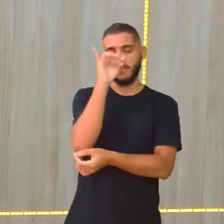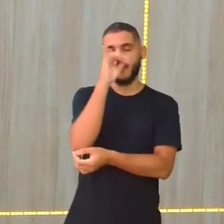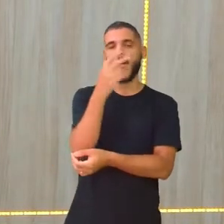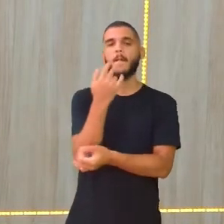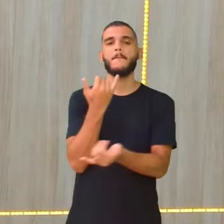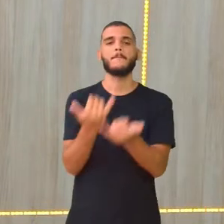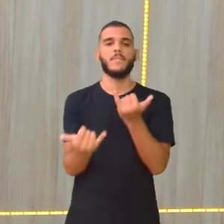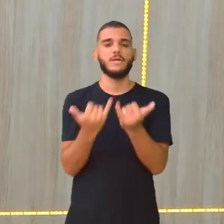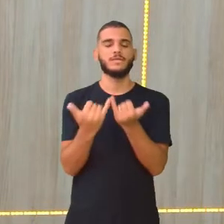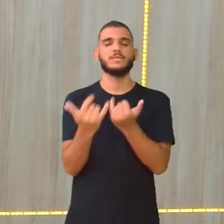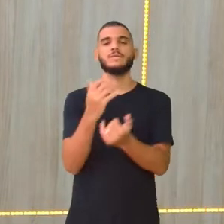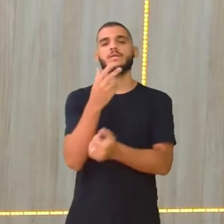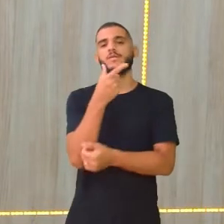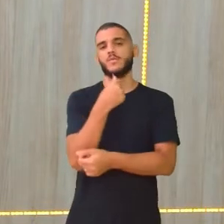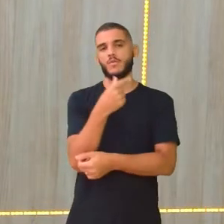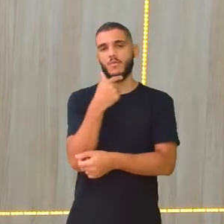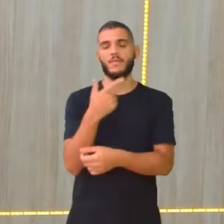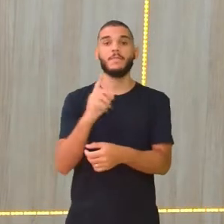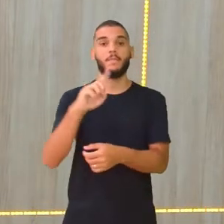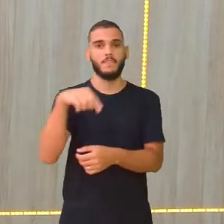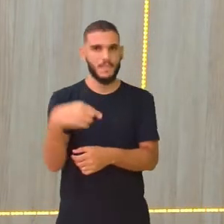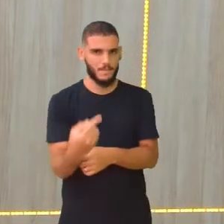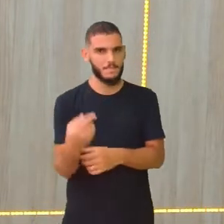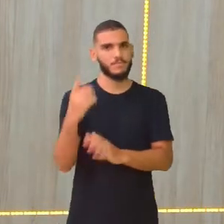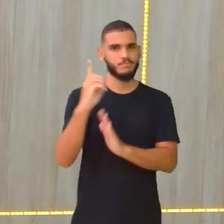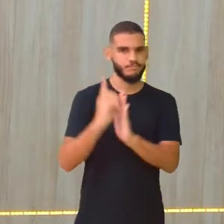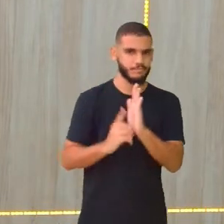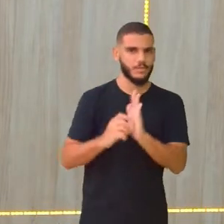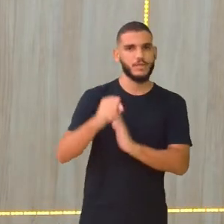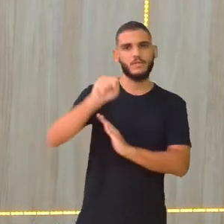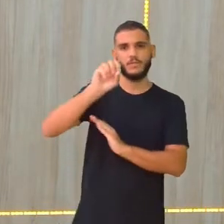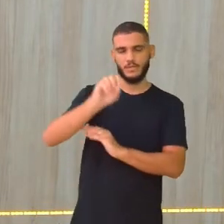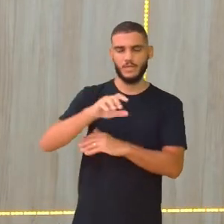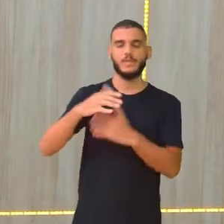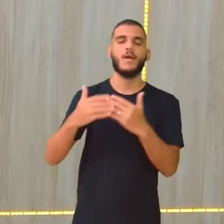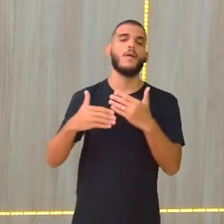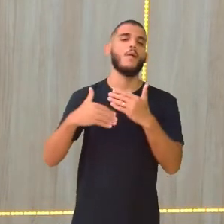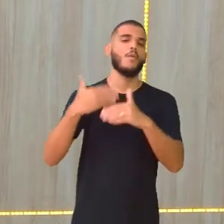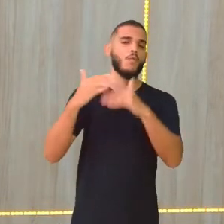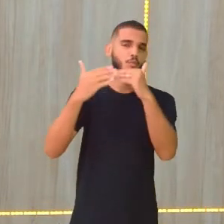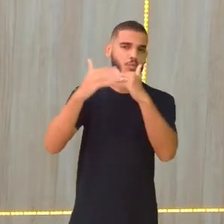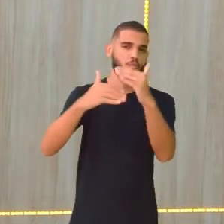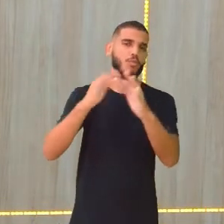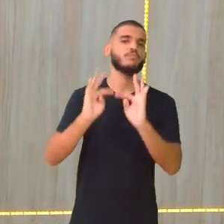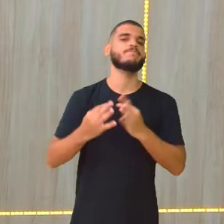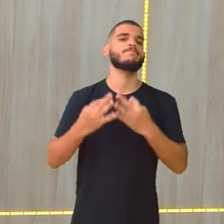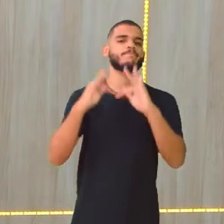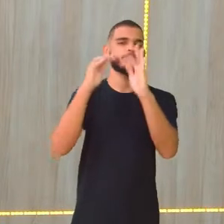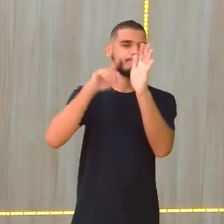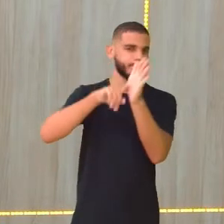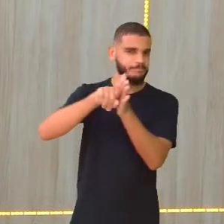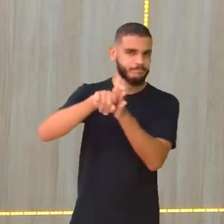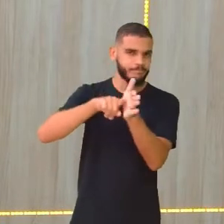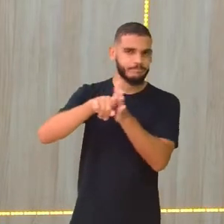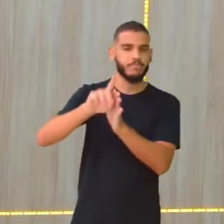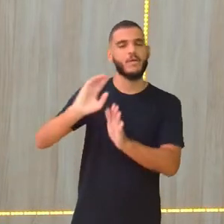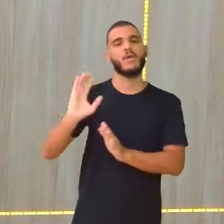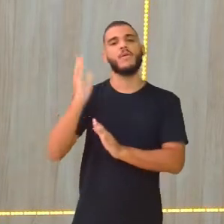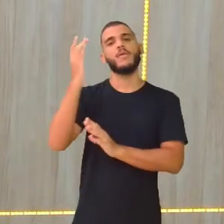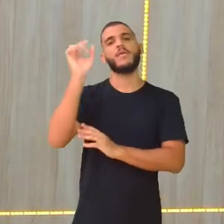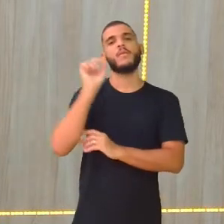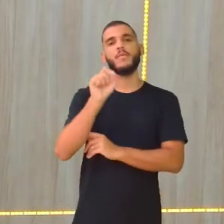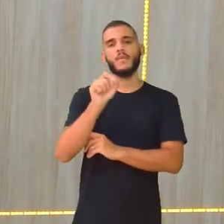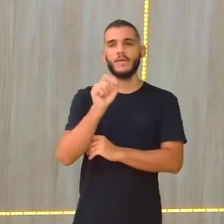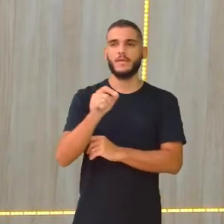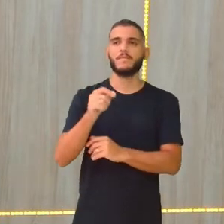à questão humana. Depois da década de 80, a questão aí desses avanços tecnológicos, das pesquisas, foi visto que, a partir